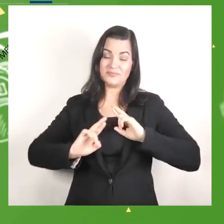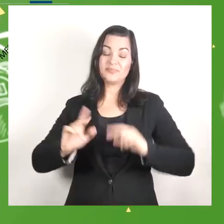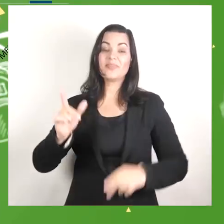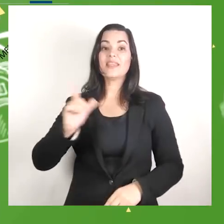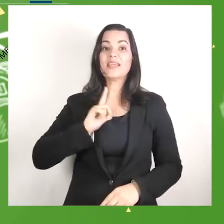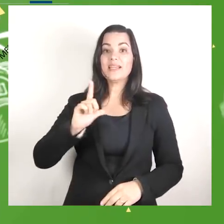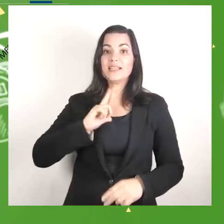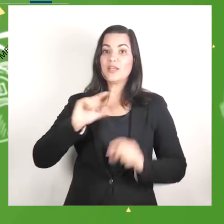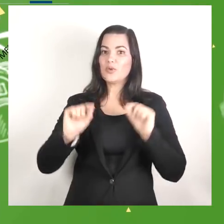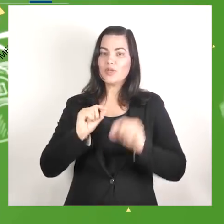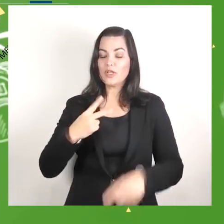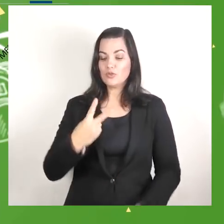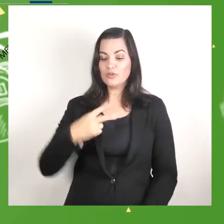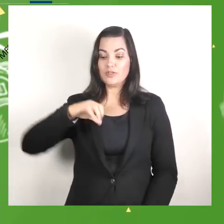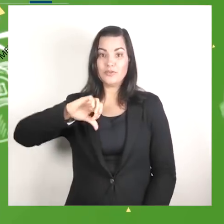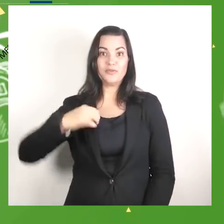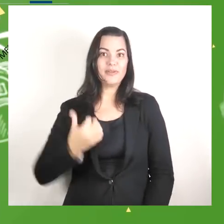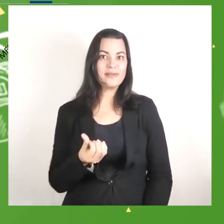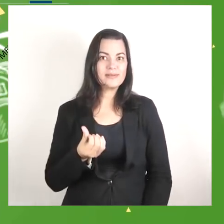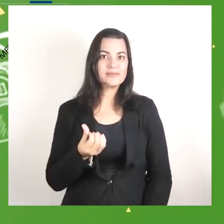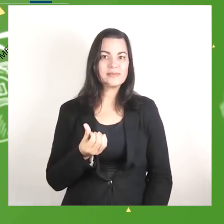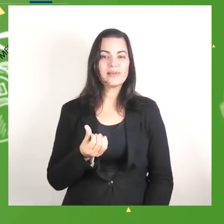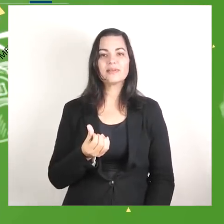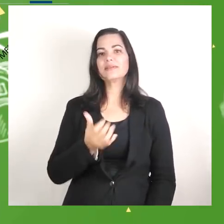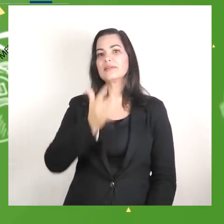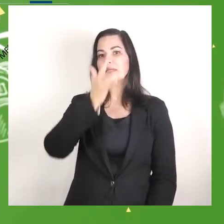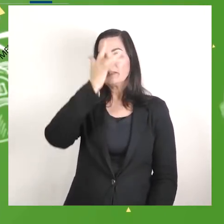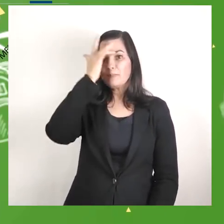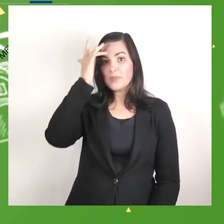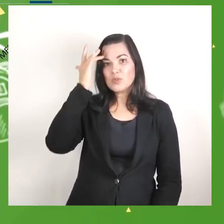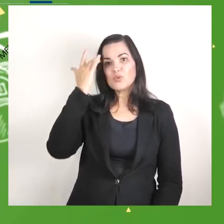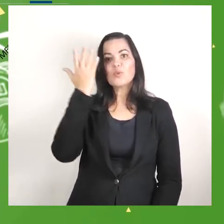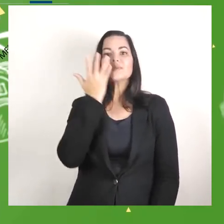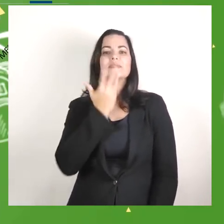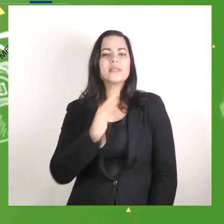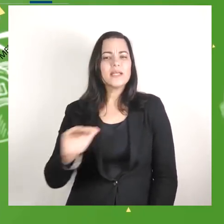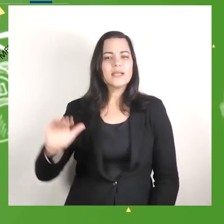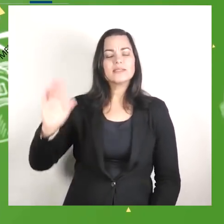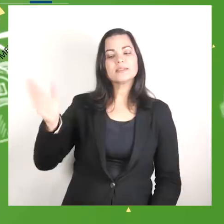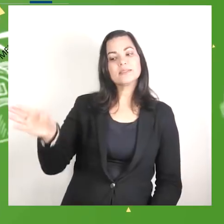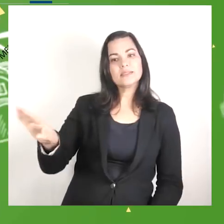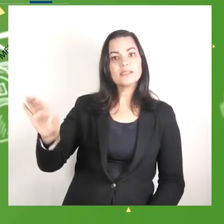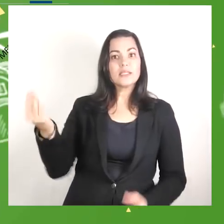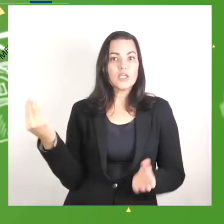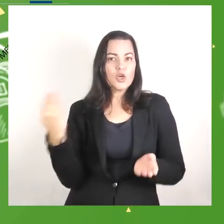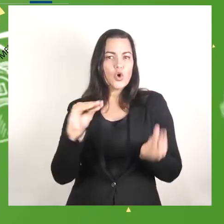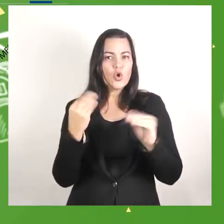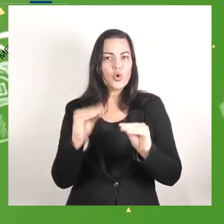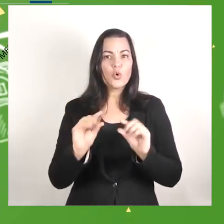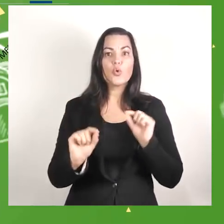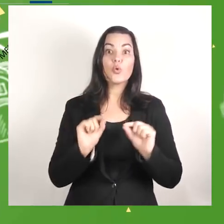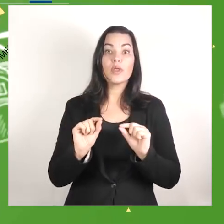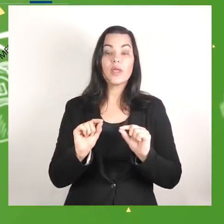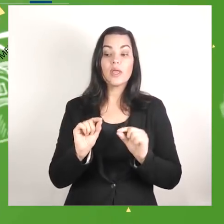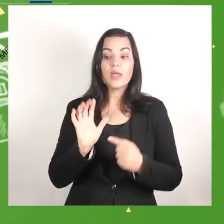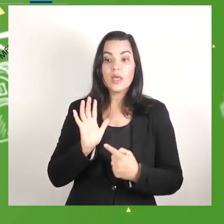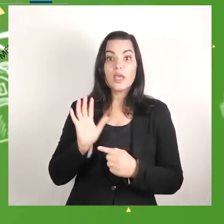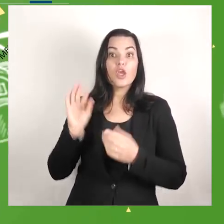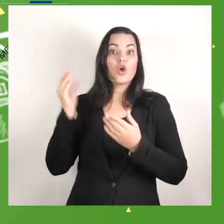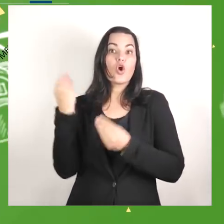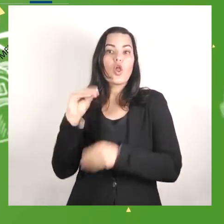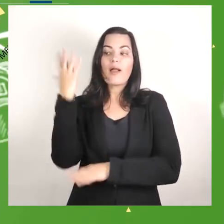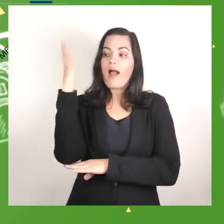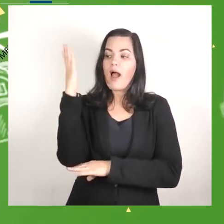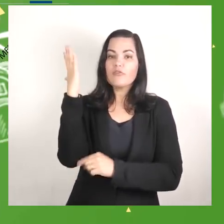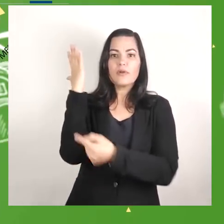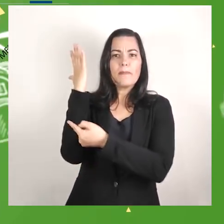nós tivemos 296 contribuições, crianças aí que colocaram que deixariam marcas